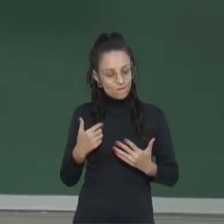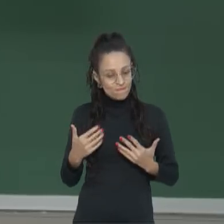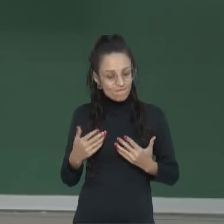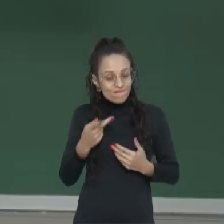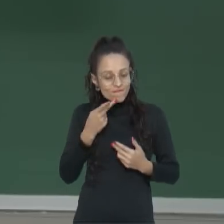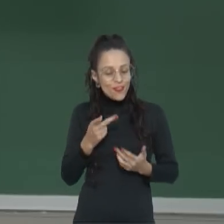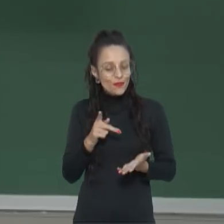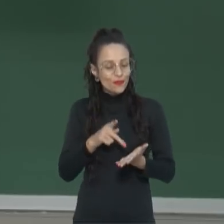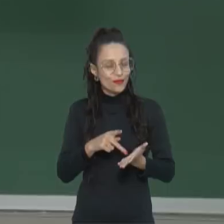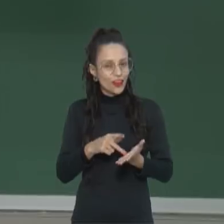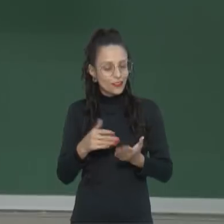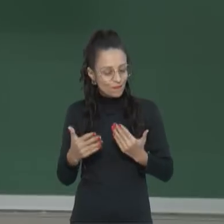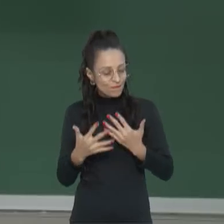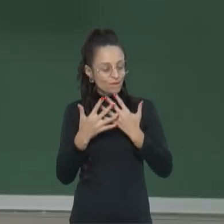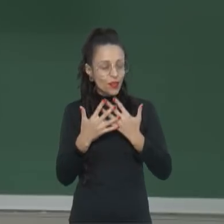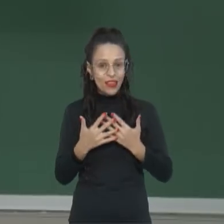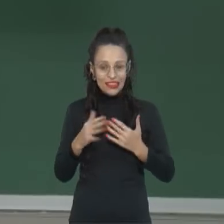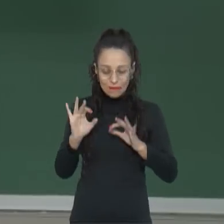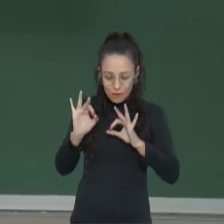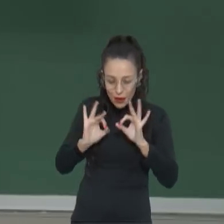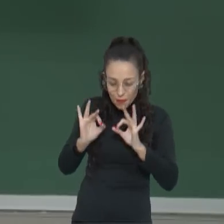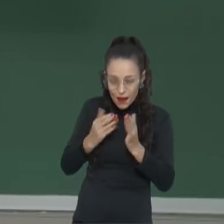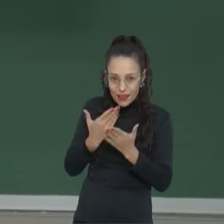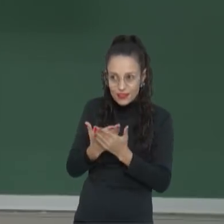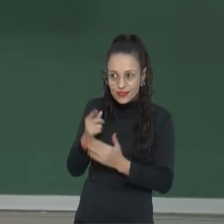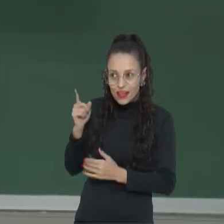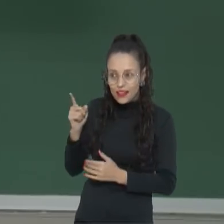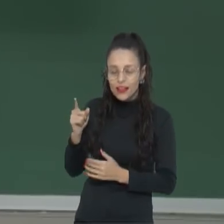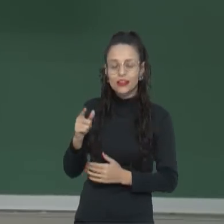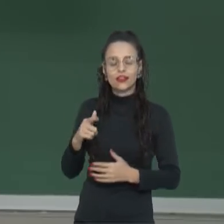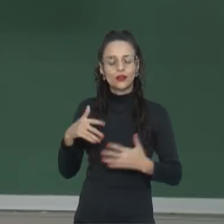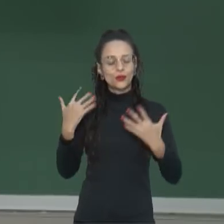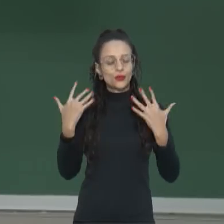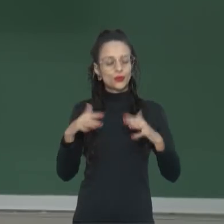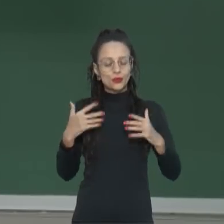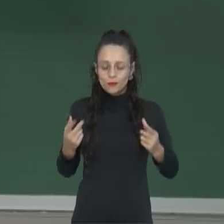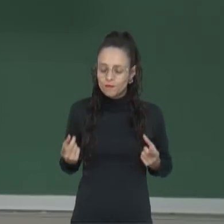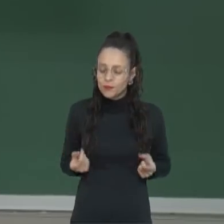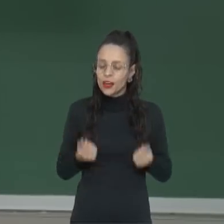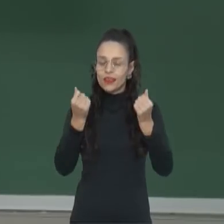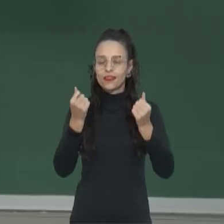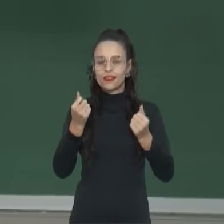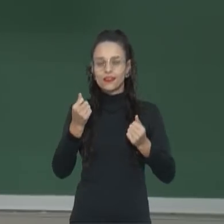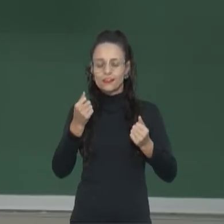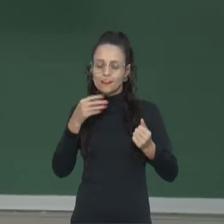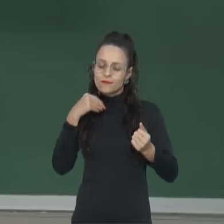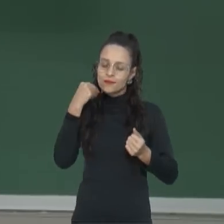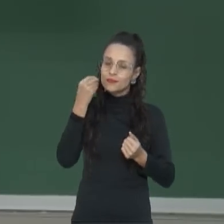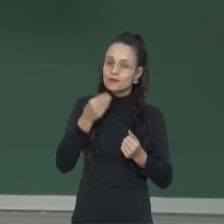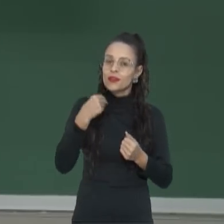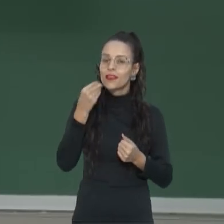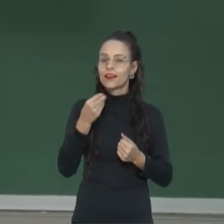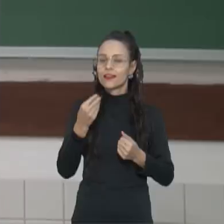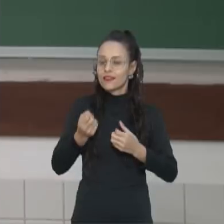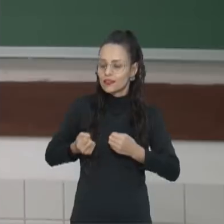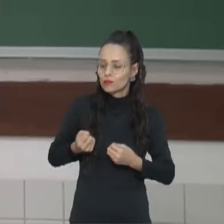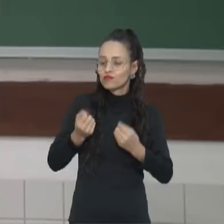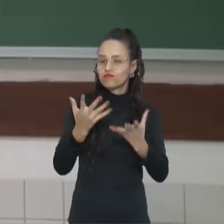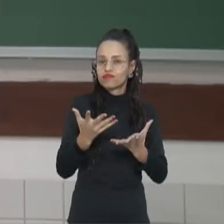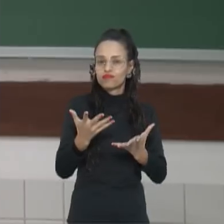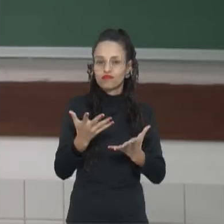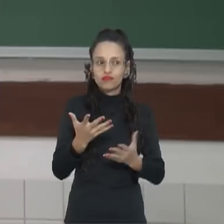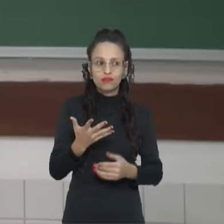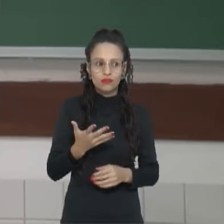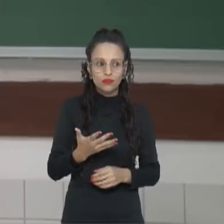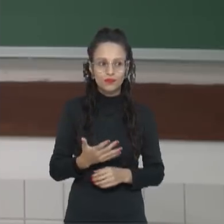vocês que montar essa aula trouxe assim, uma rica experiência de chegar, como diz o outro, tá ali,